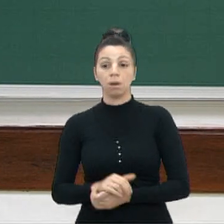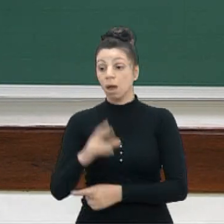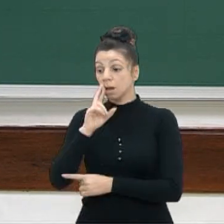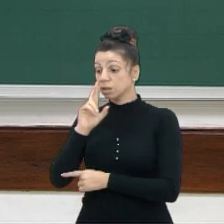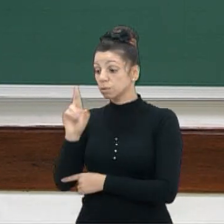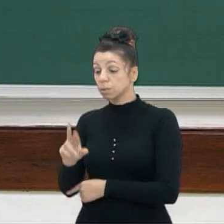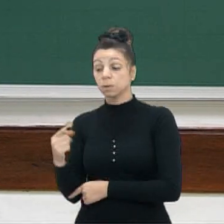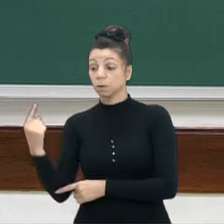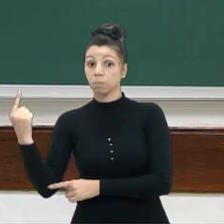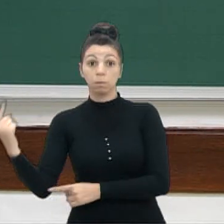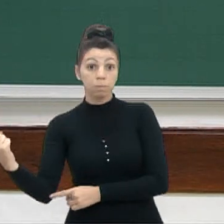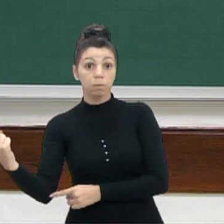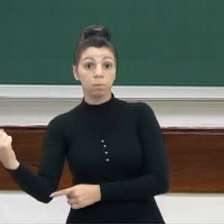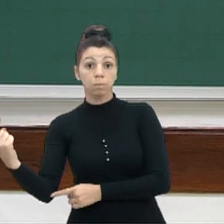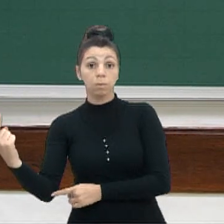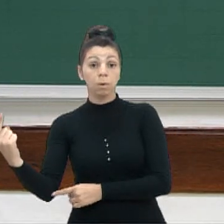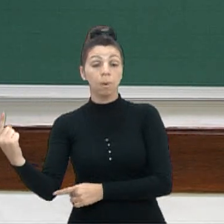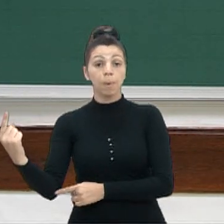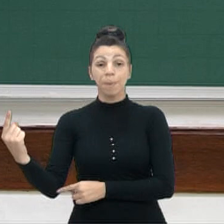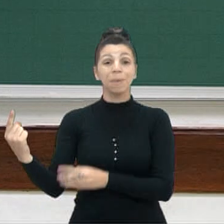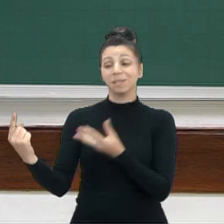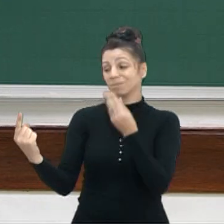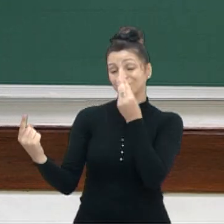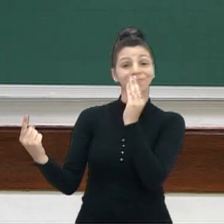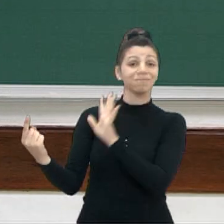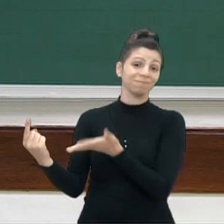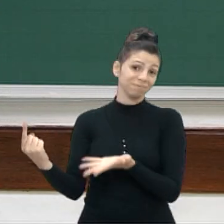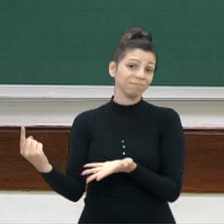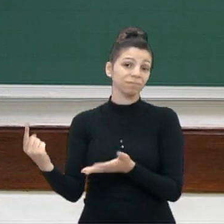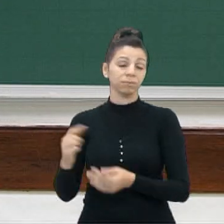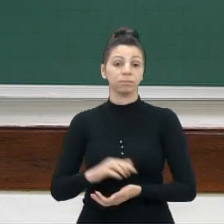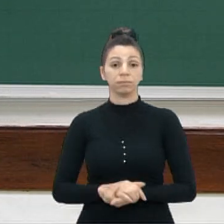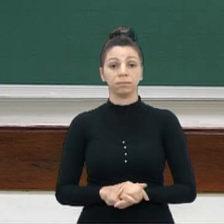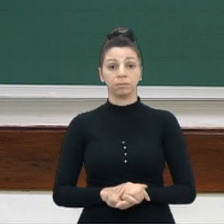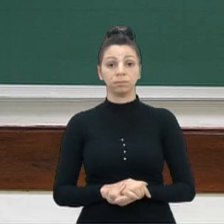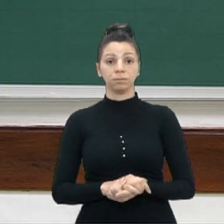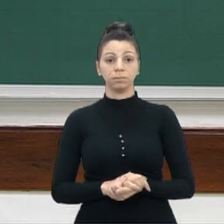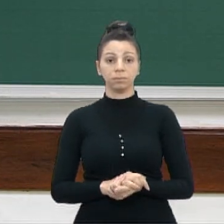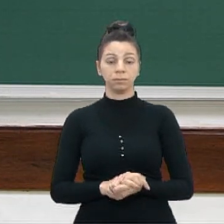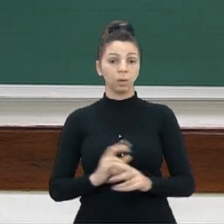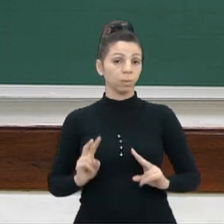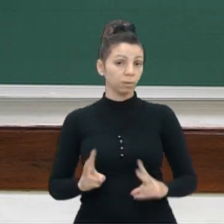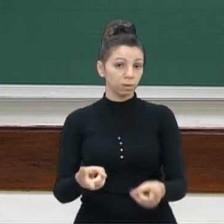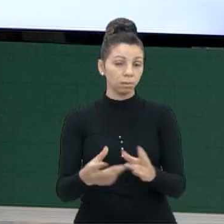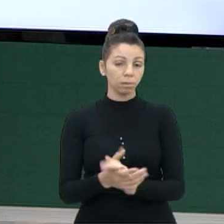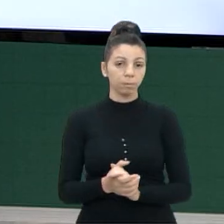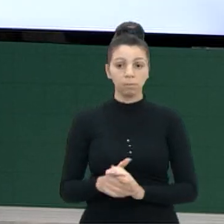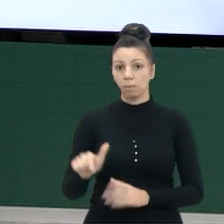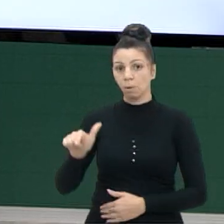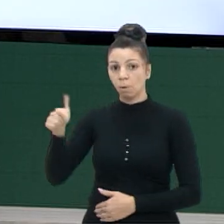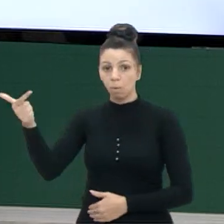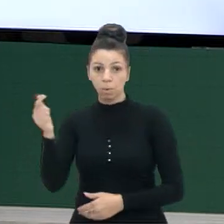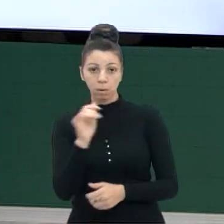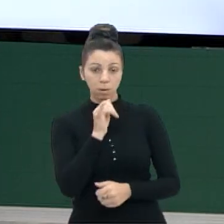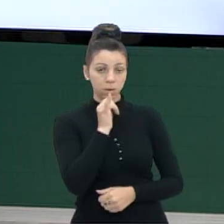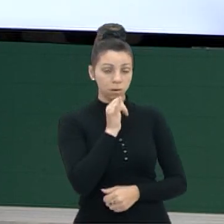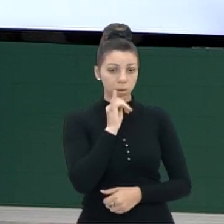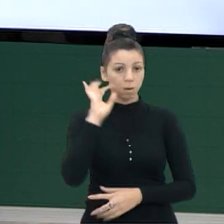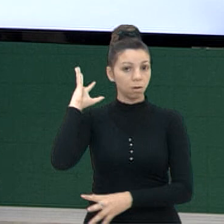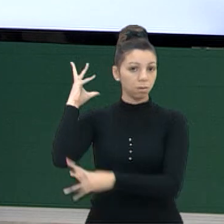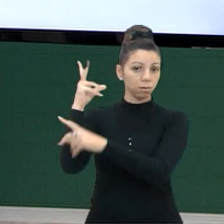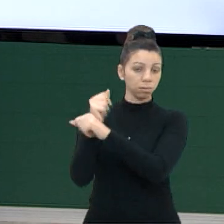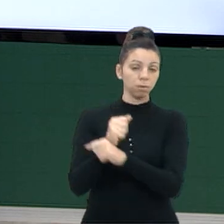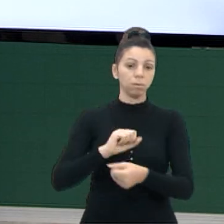ser 1, mas a gente não coloca ali. Então, vamos continuar? Outro exemplo agora, recordando